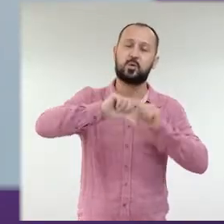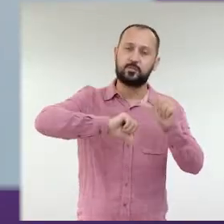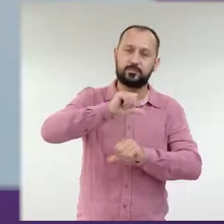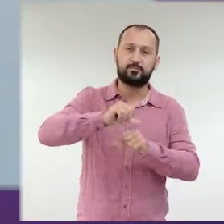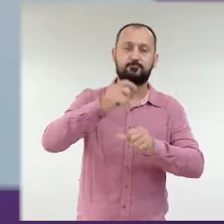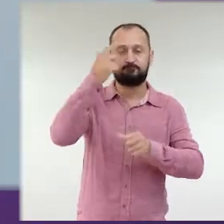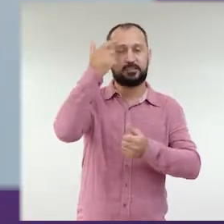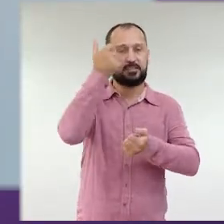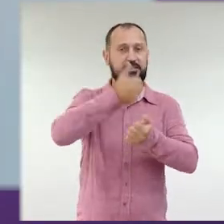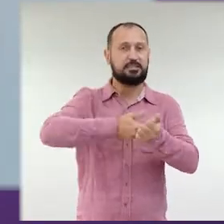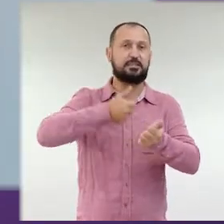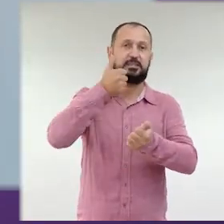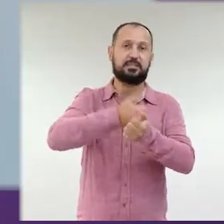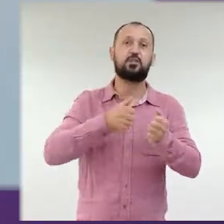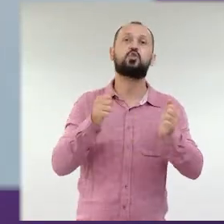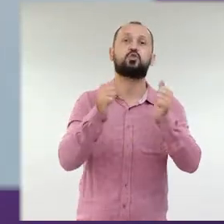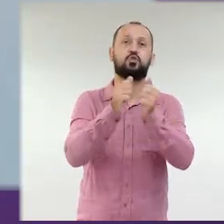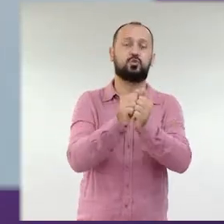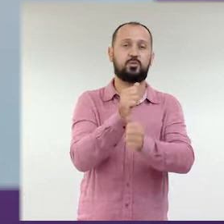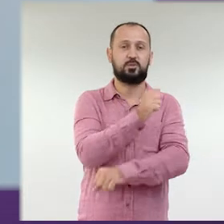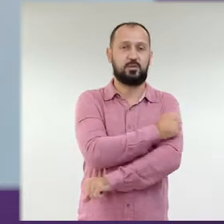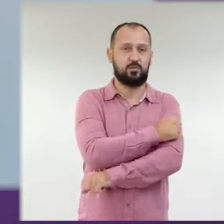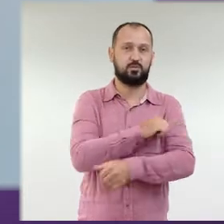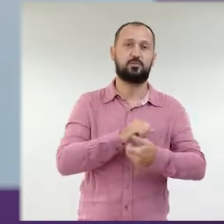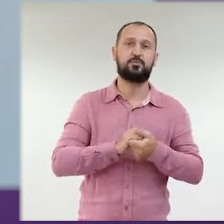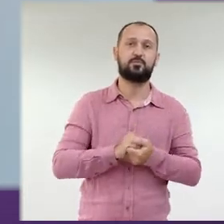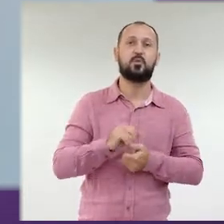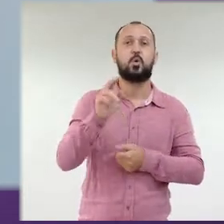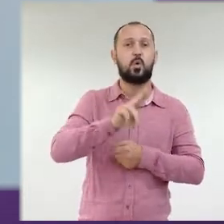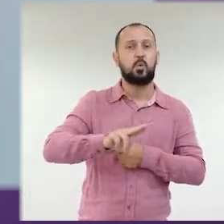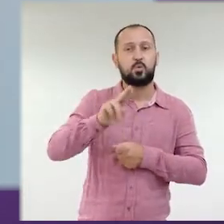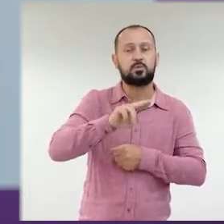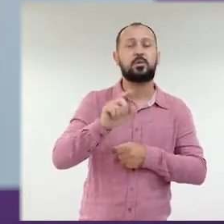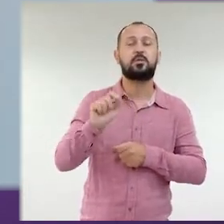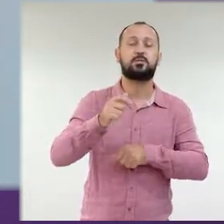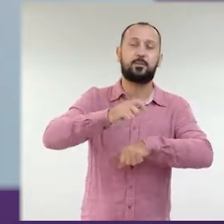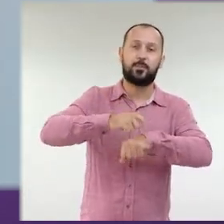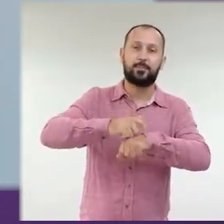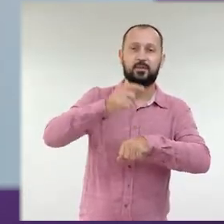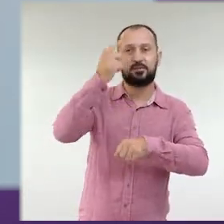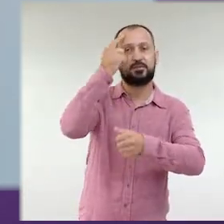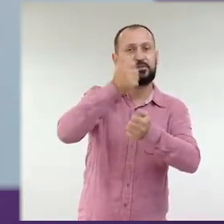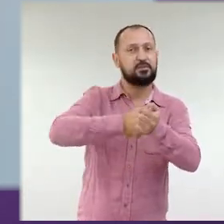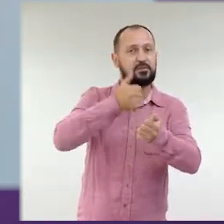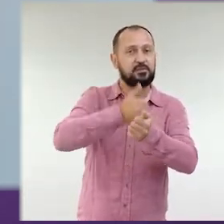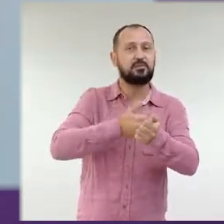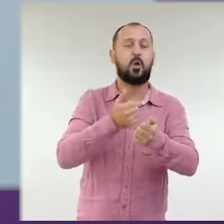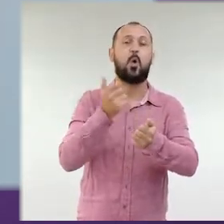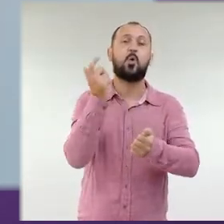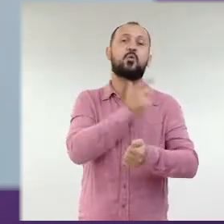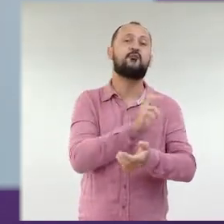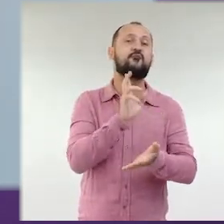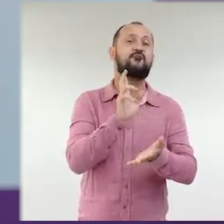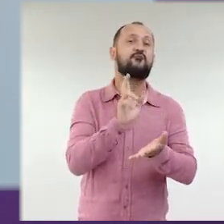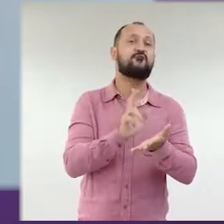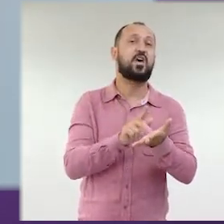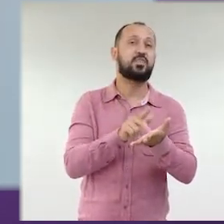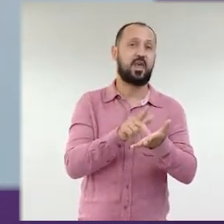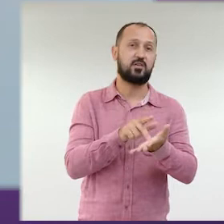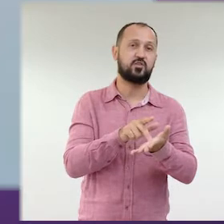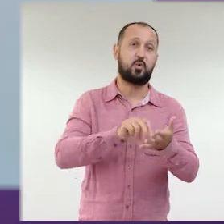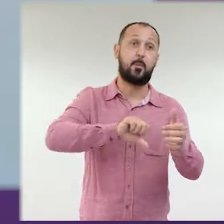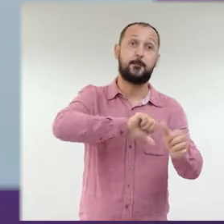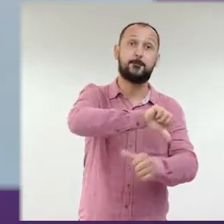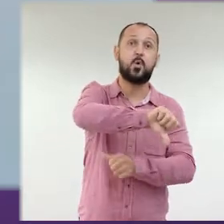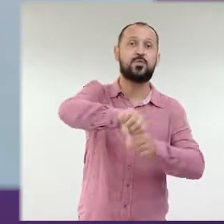processo reflexivo com esse estudante. Então, através desse processo reflexivo, a gente consegue sim uma alteração